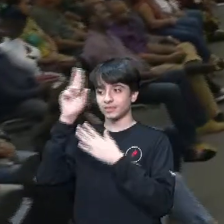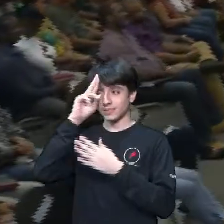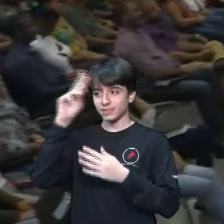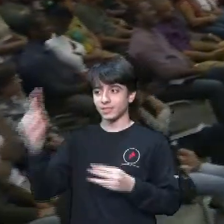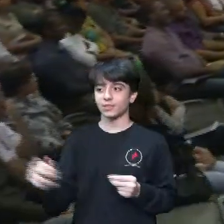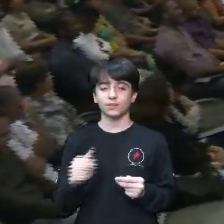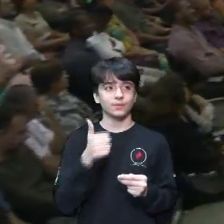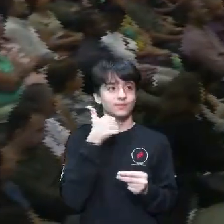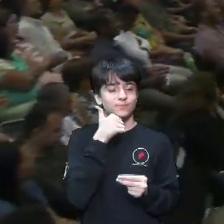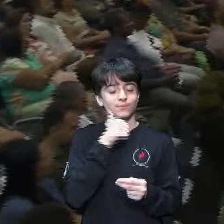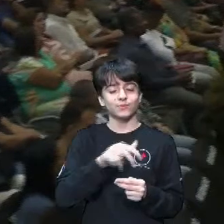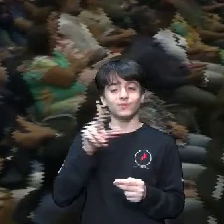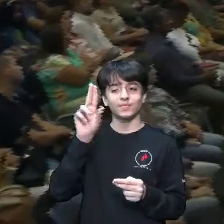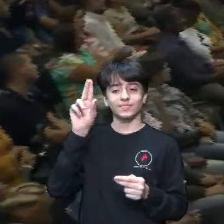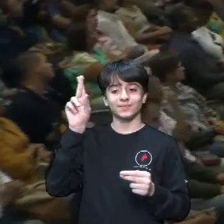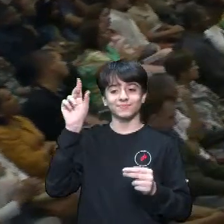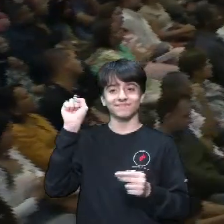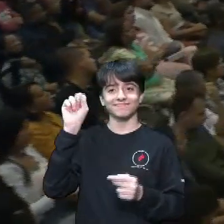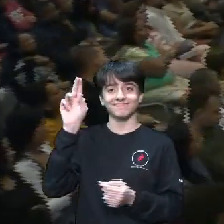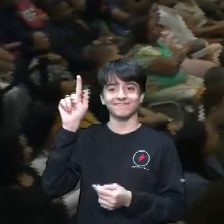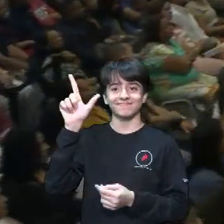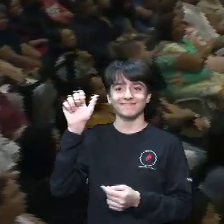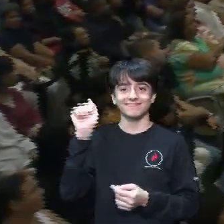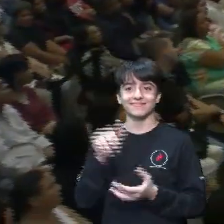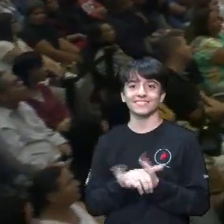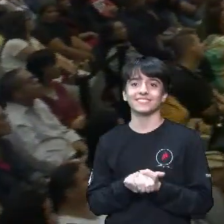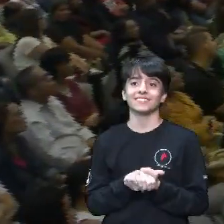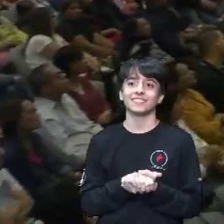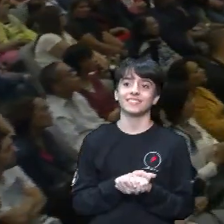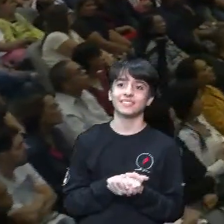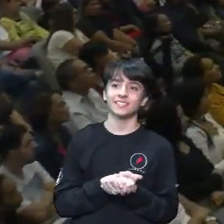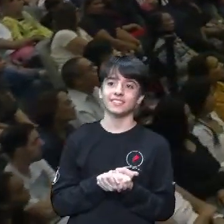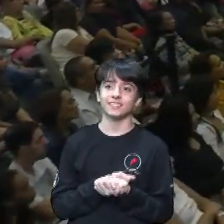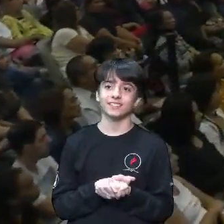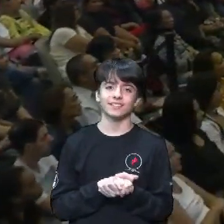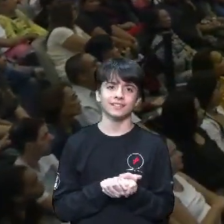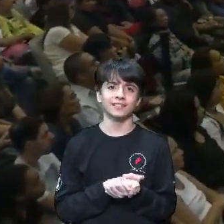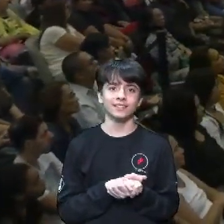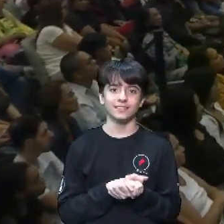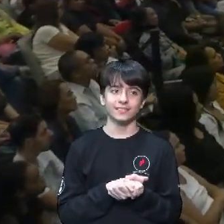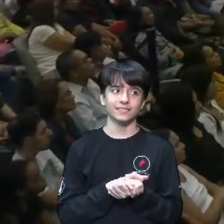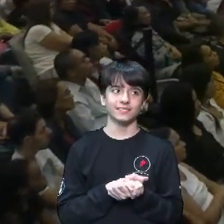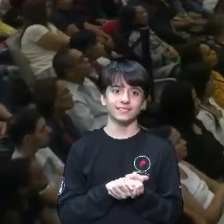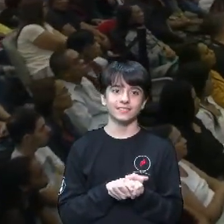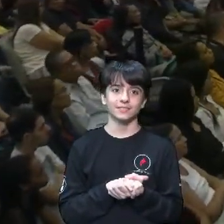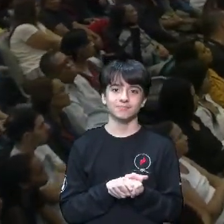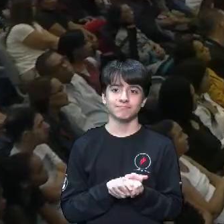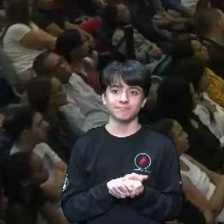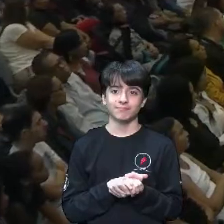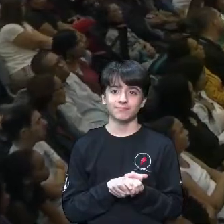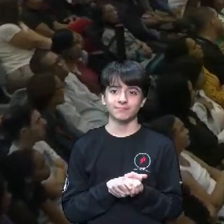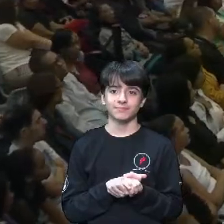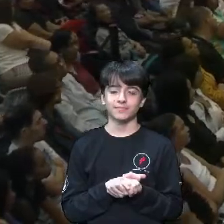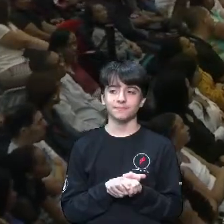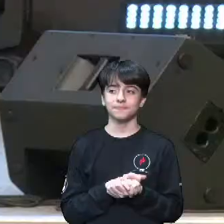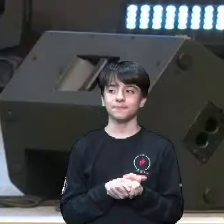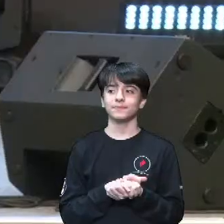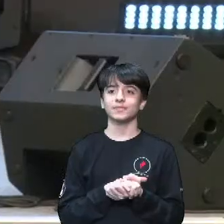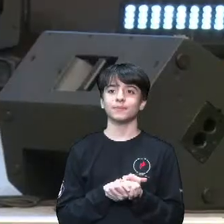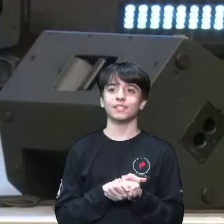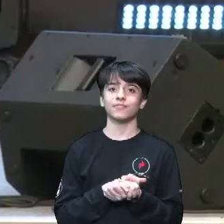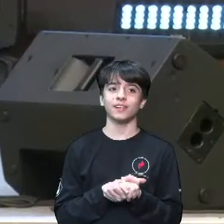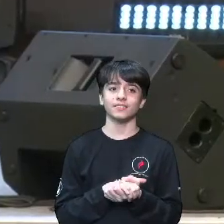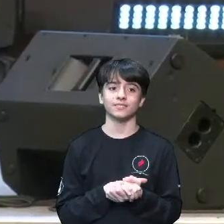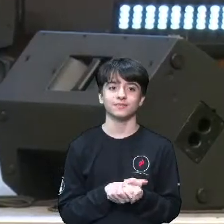Cristina diz aqui, saiu um valor que estava esperando de uma herança, fiquei até